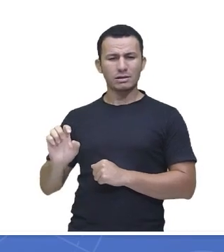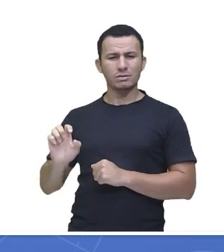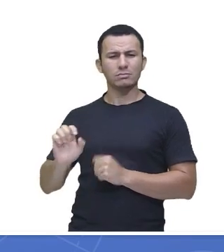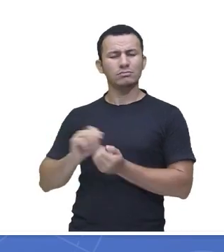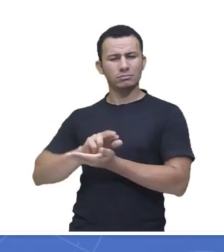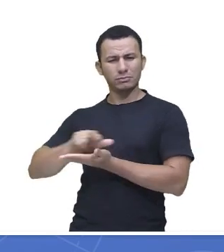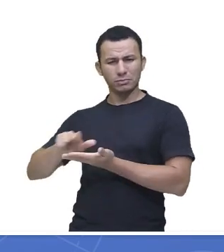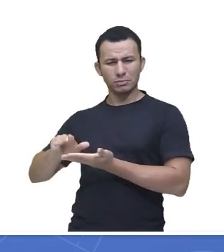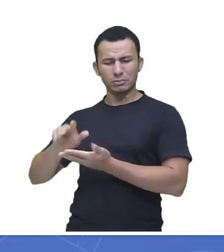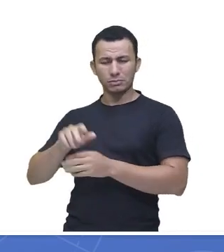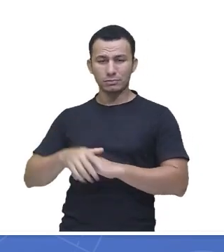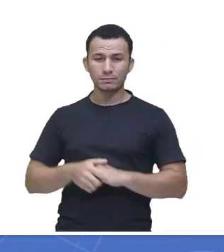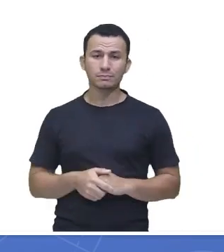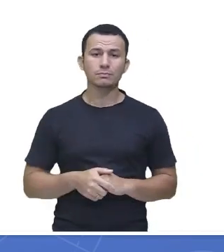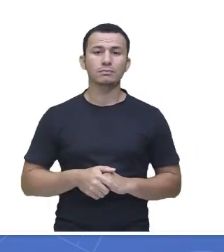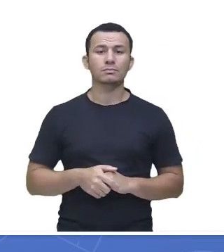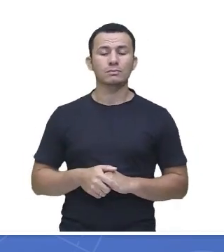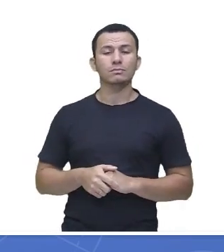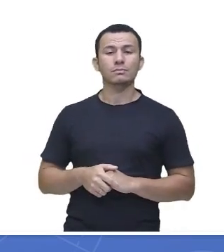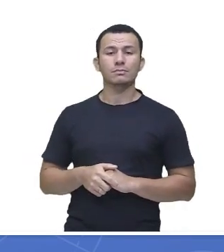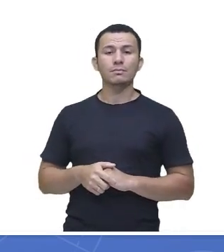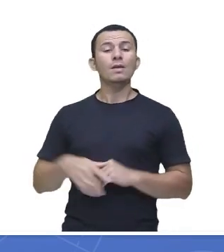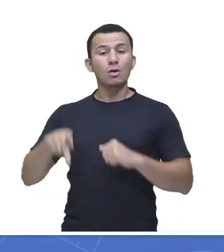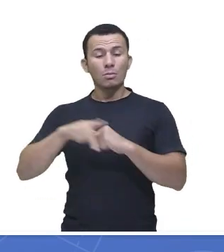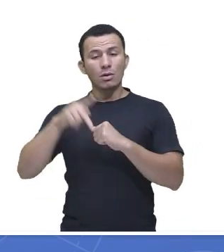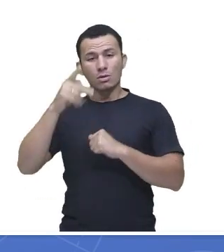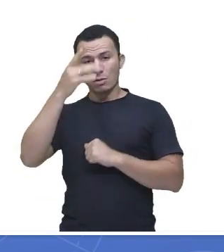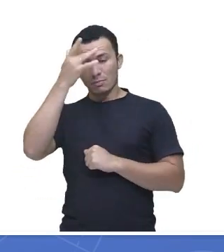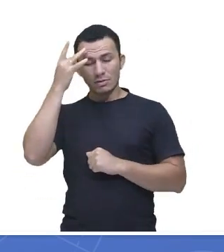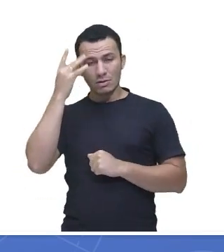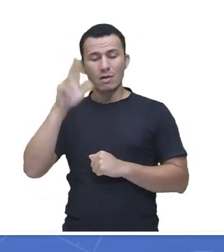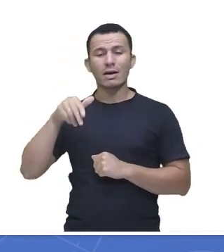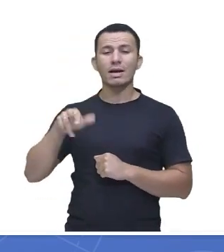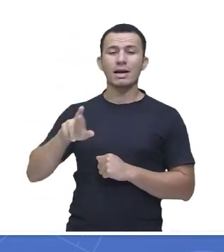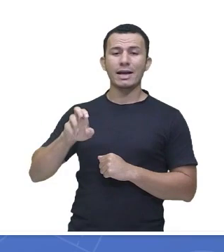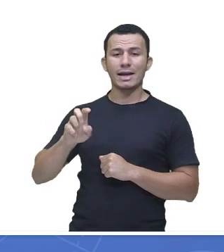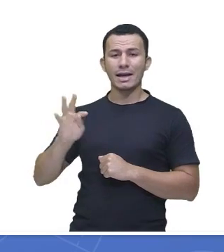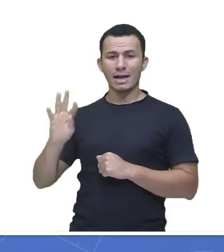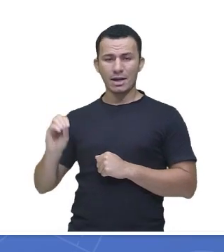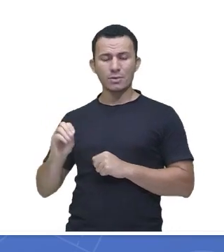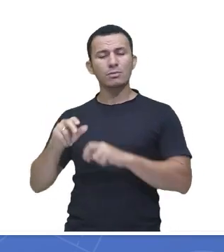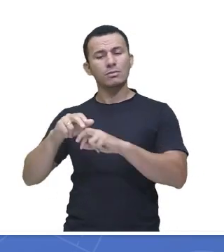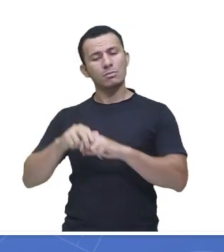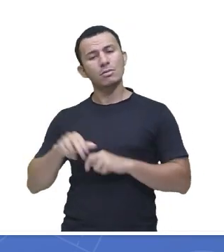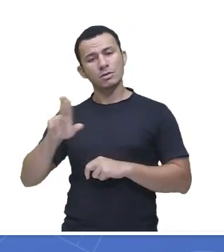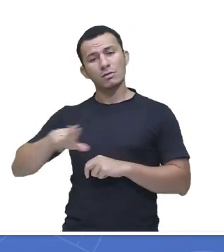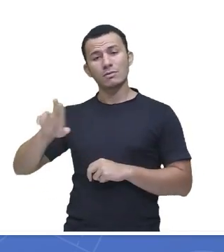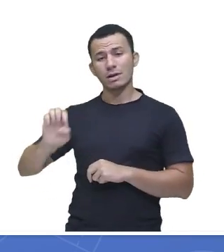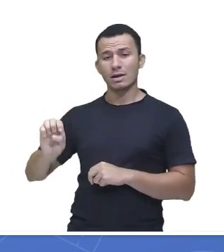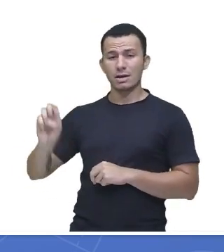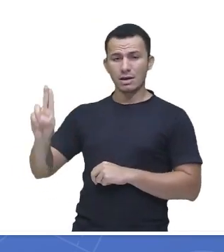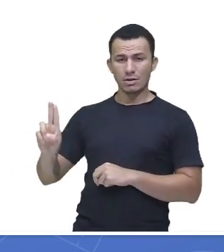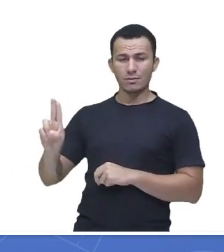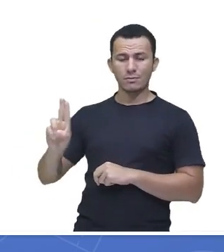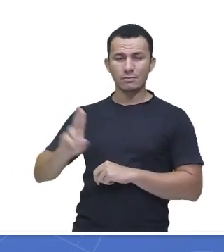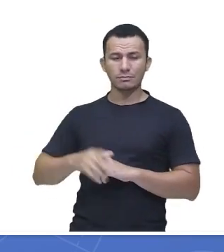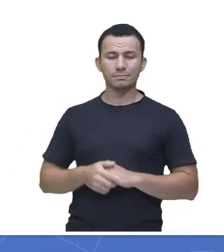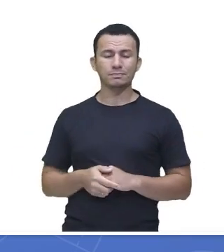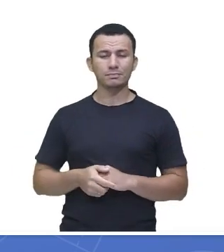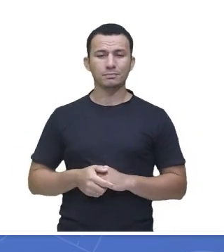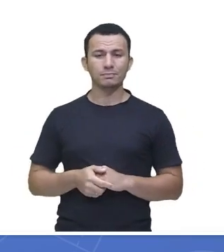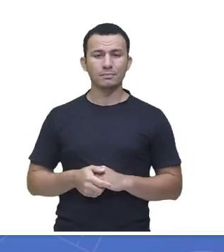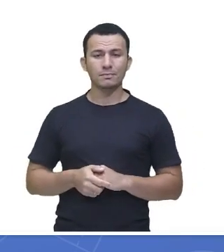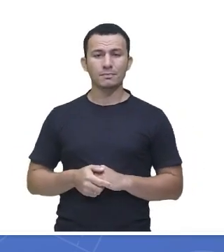pronomes pessoais, tá bom? Os pessoais do caso reto, nesse caso aqui, tá bom? Então, por isso eu vou utilizar o eu, tá? Então, para eu